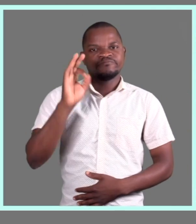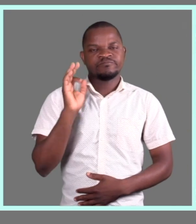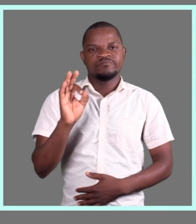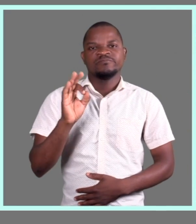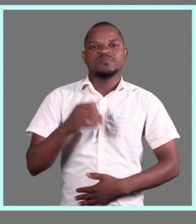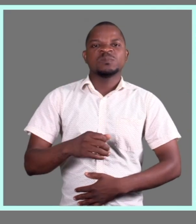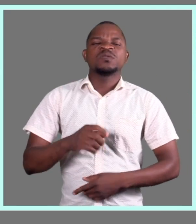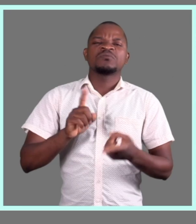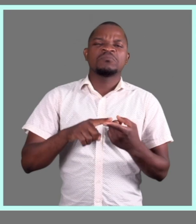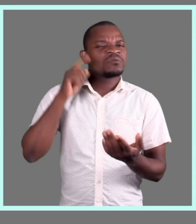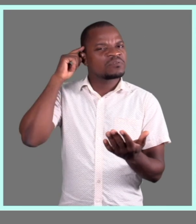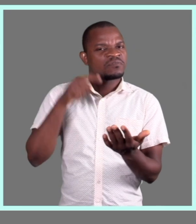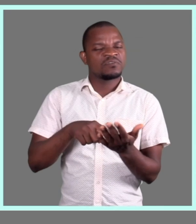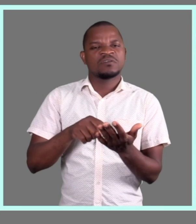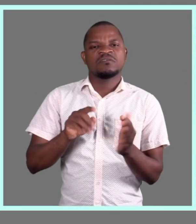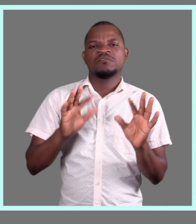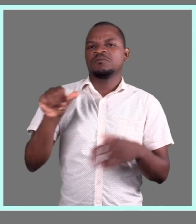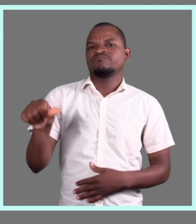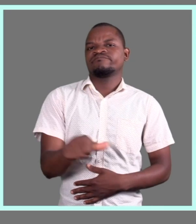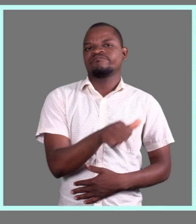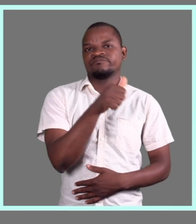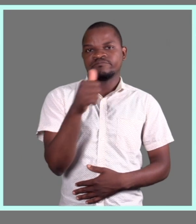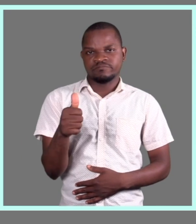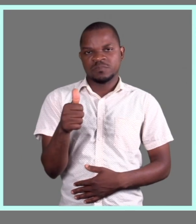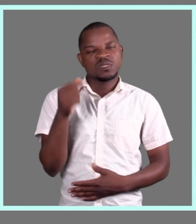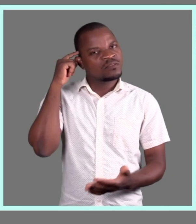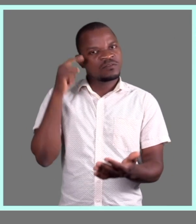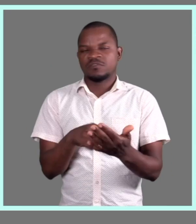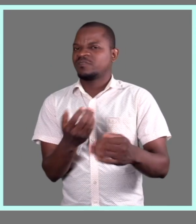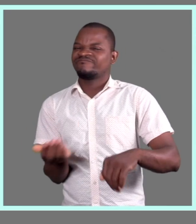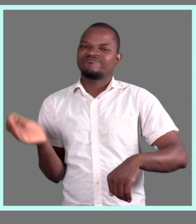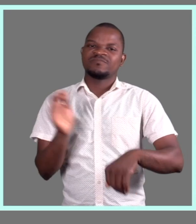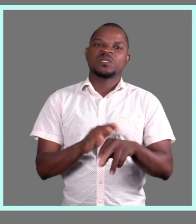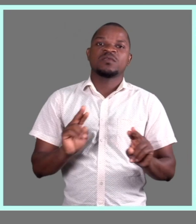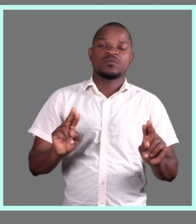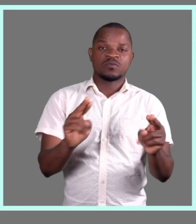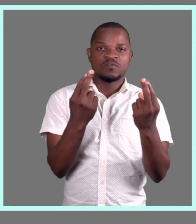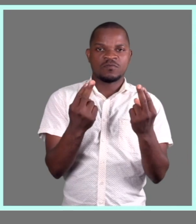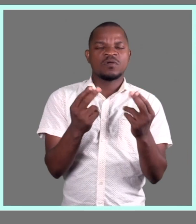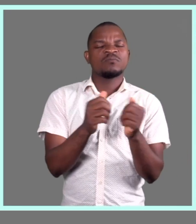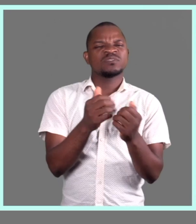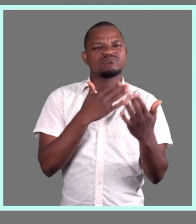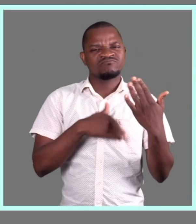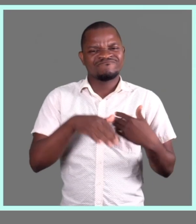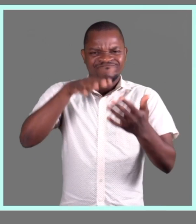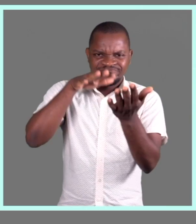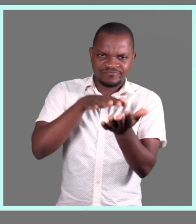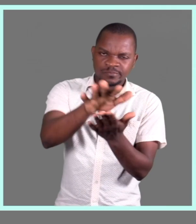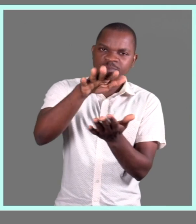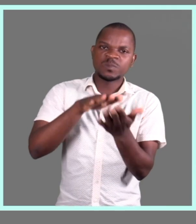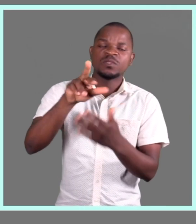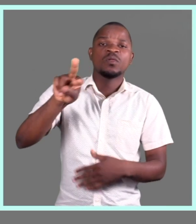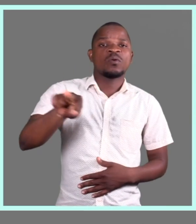as máscaras de qualidade. Mudou muito na minha vida, mais uma habilidade. Eu